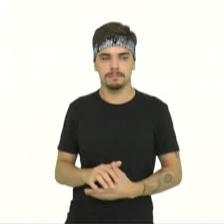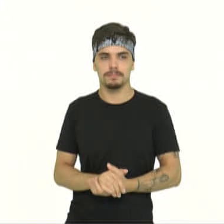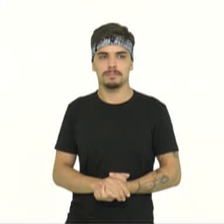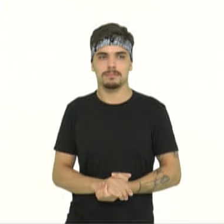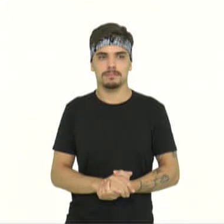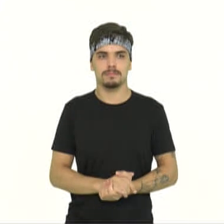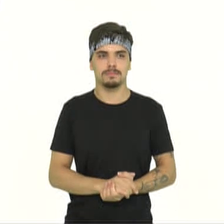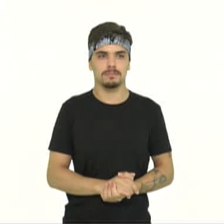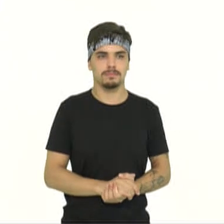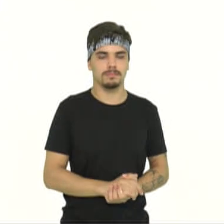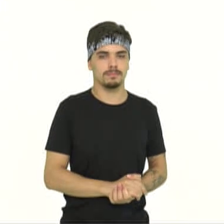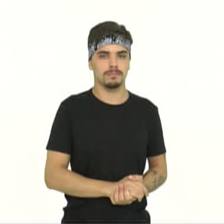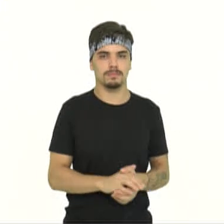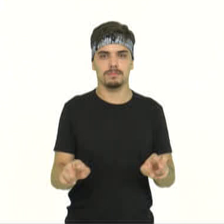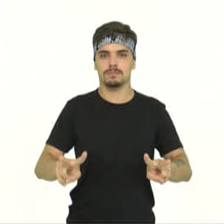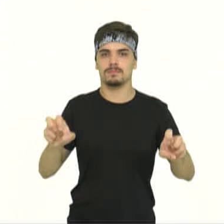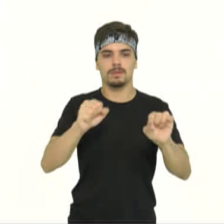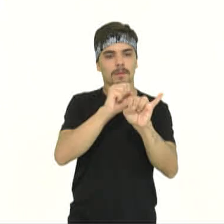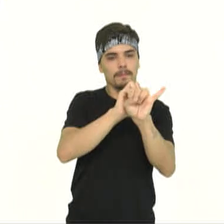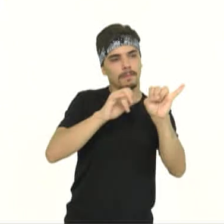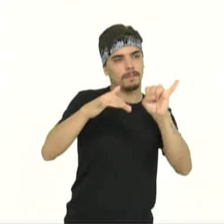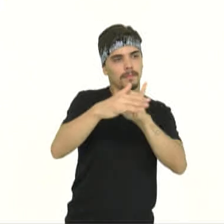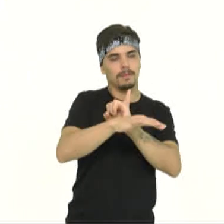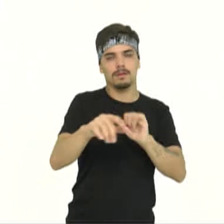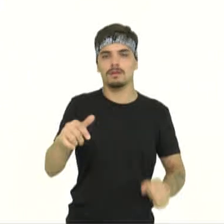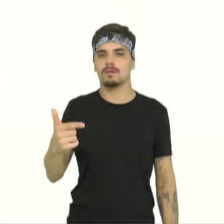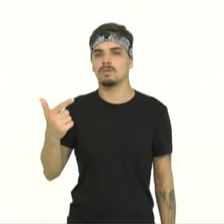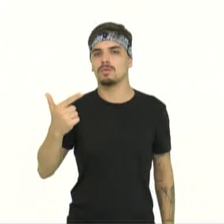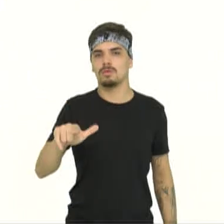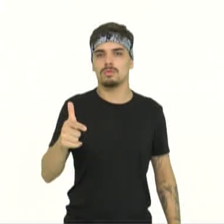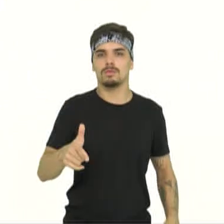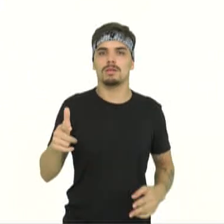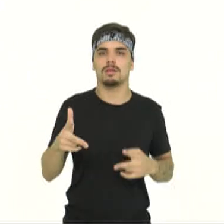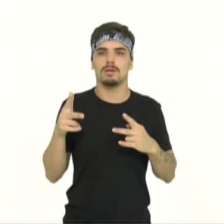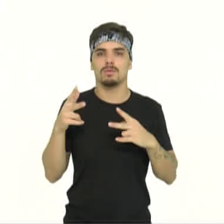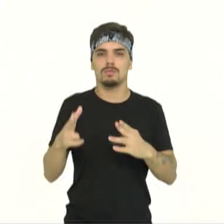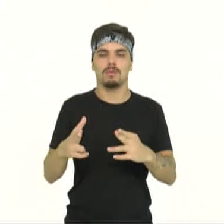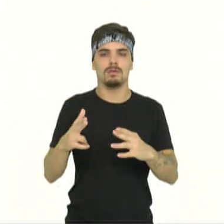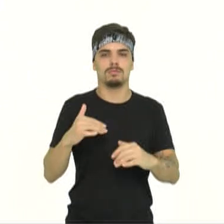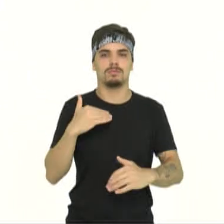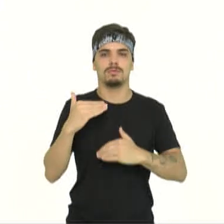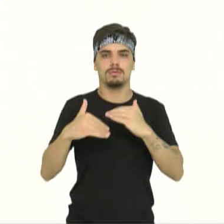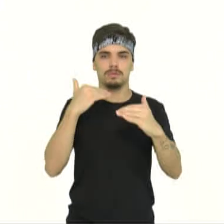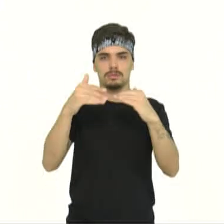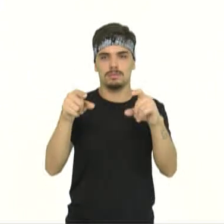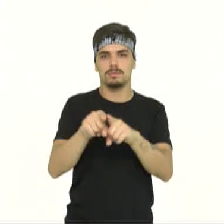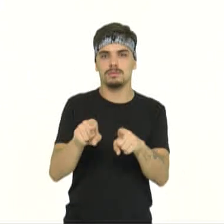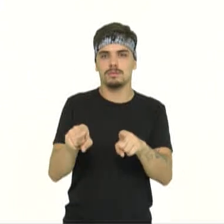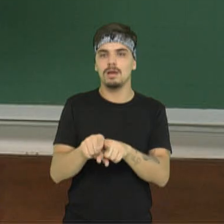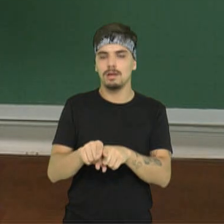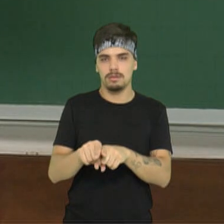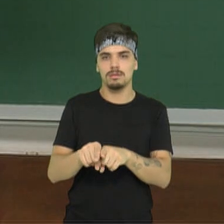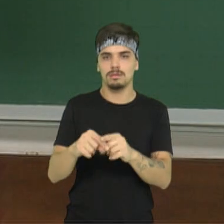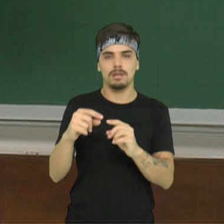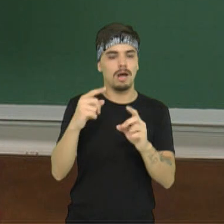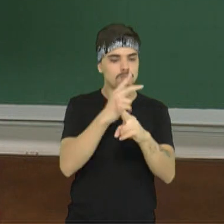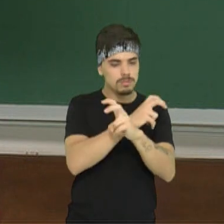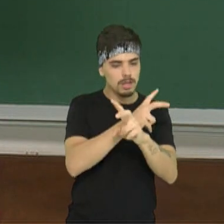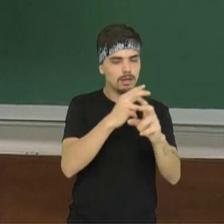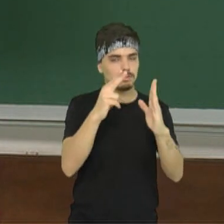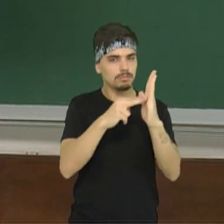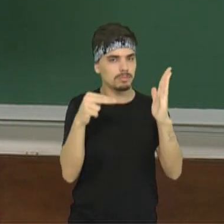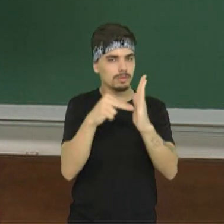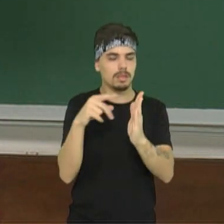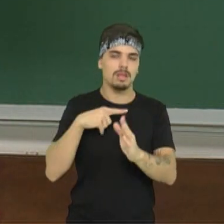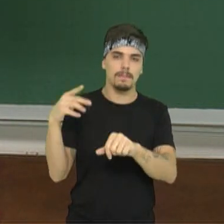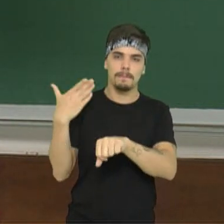aí das ilhas, que não tem o mesmo desenvolvimento econômico que a Austrália e Nova Zelândia, que praticam